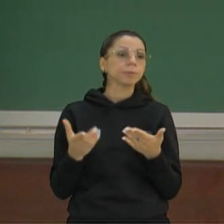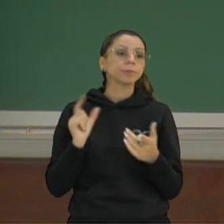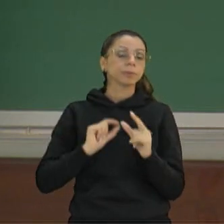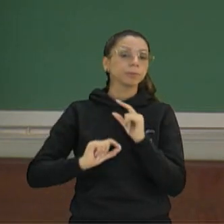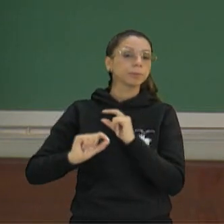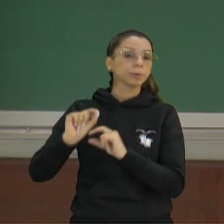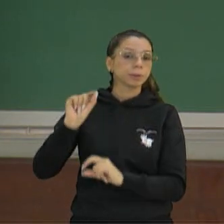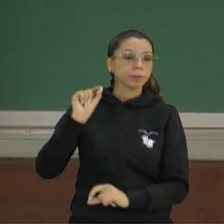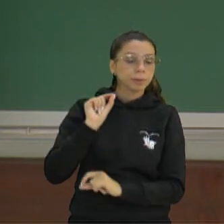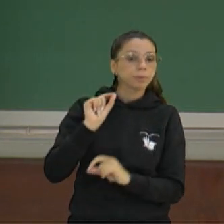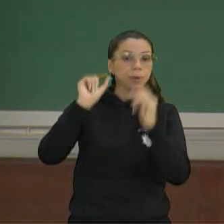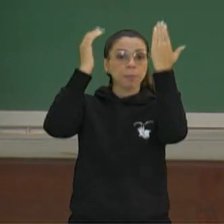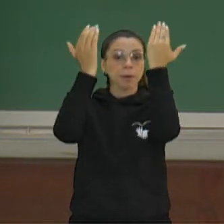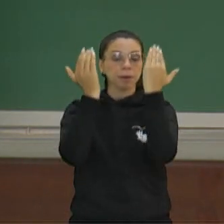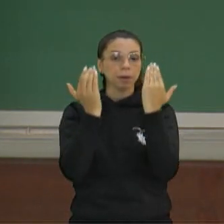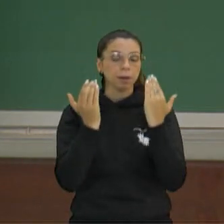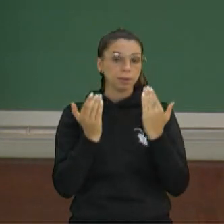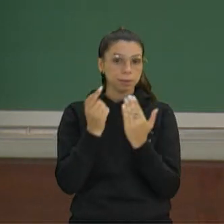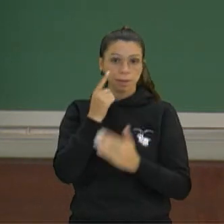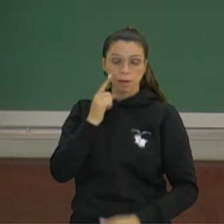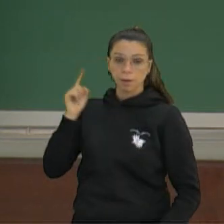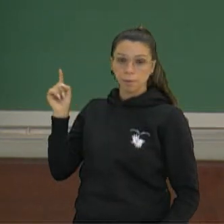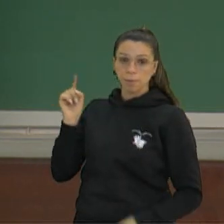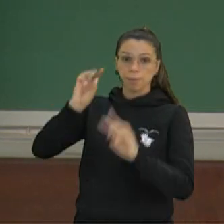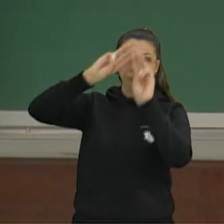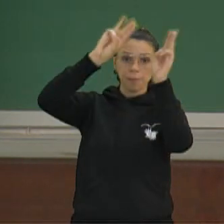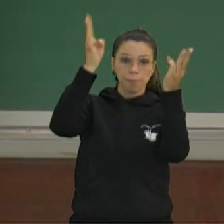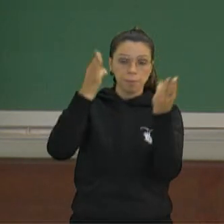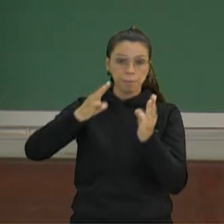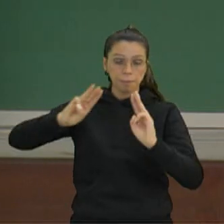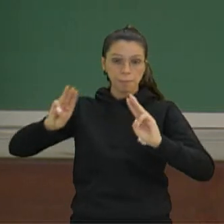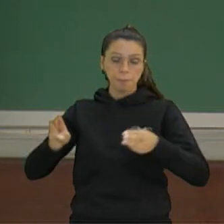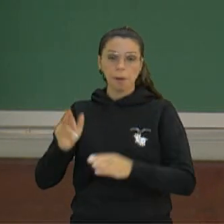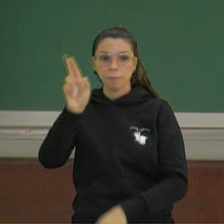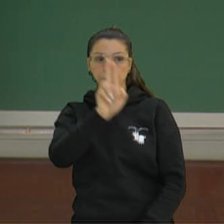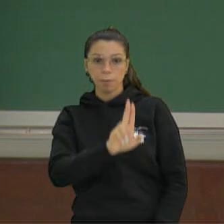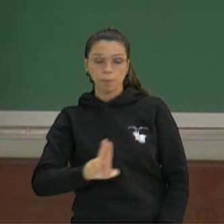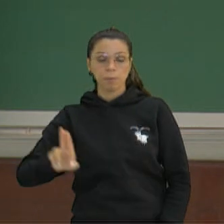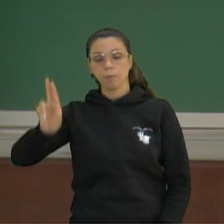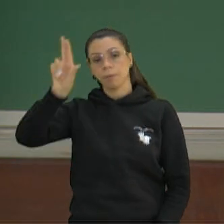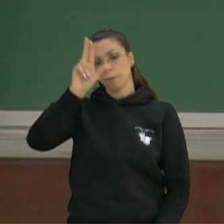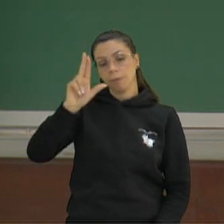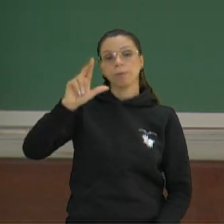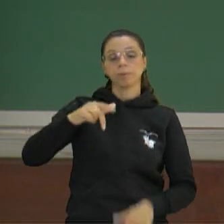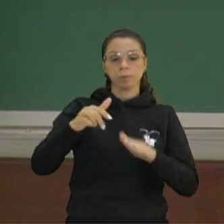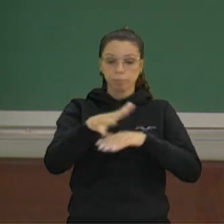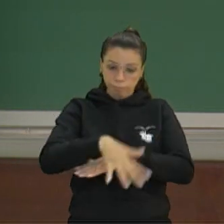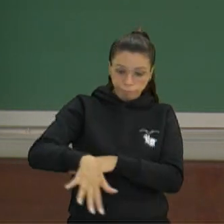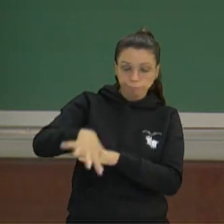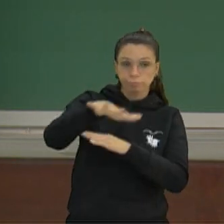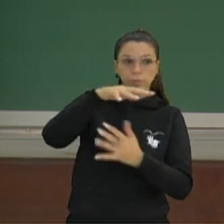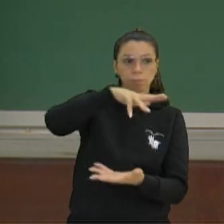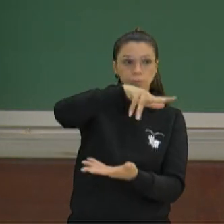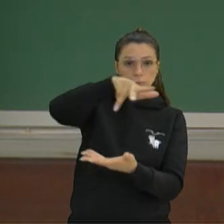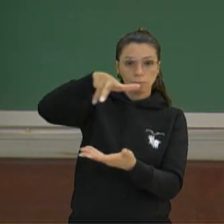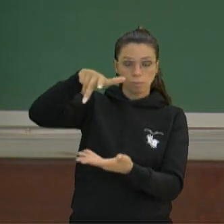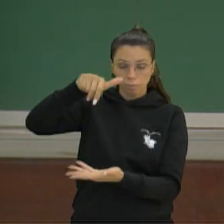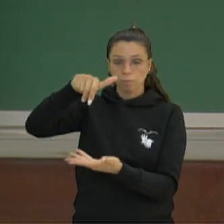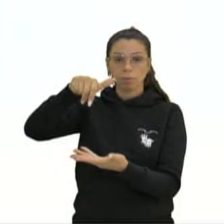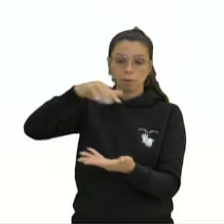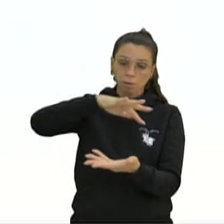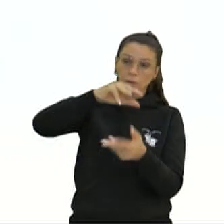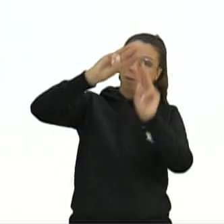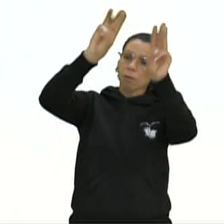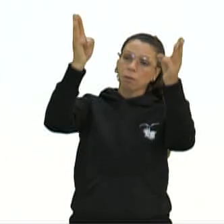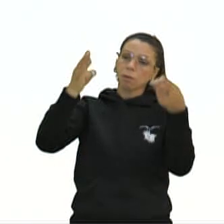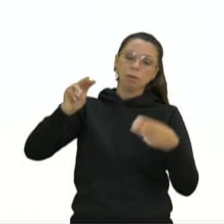bem isso, nós vamos analisar esse mapa de uso da terra no mundo. Então, nós temos aqui um mapa mundi, né,